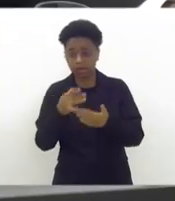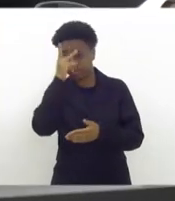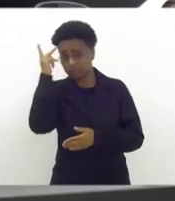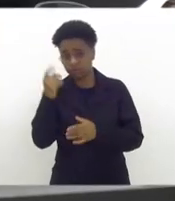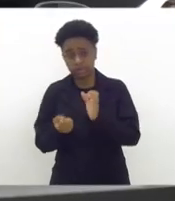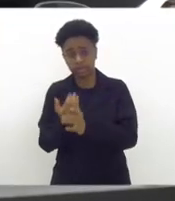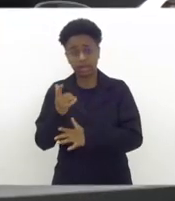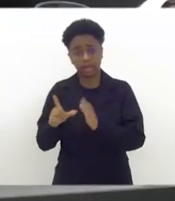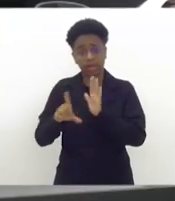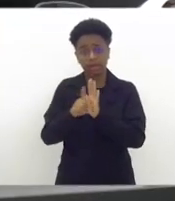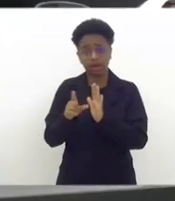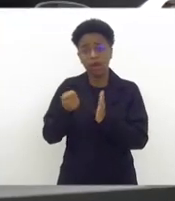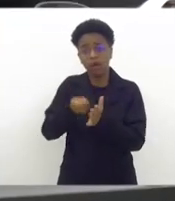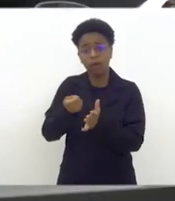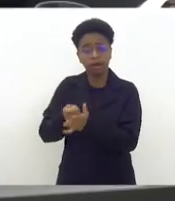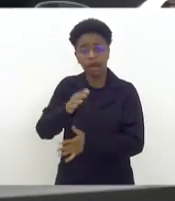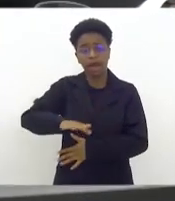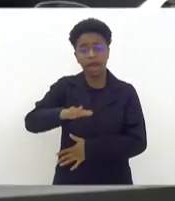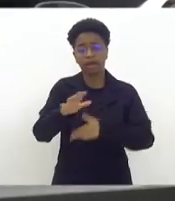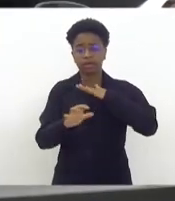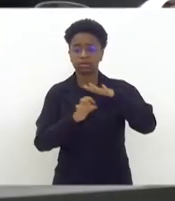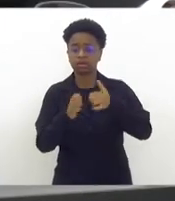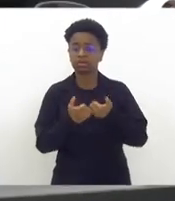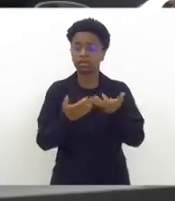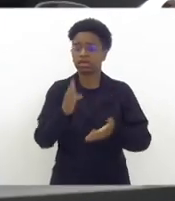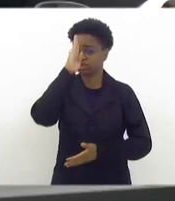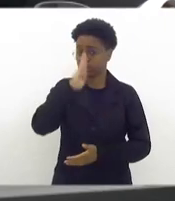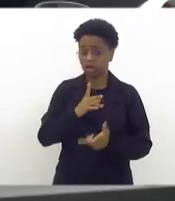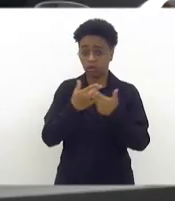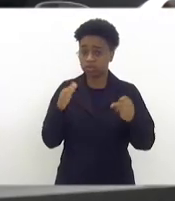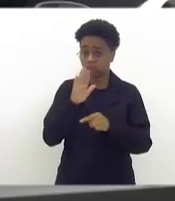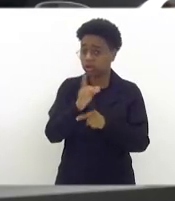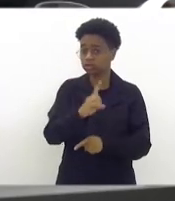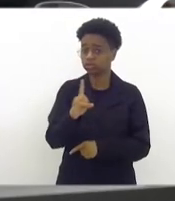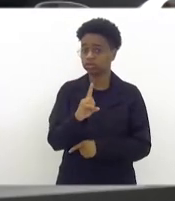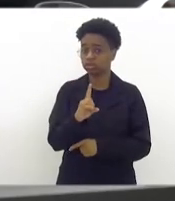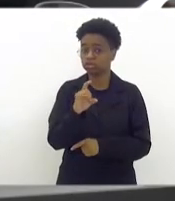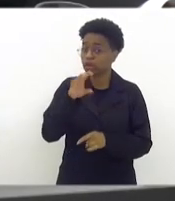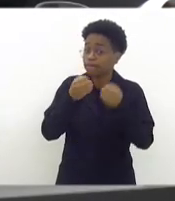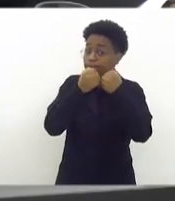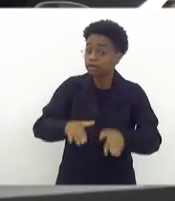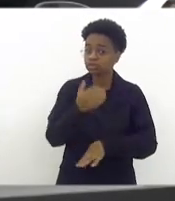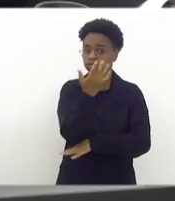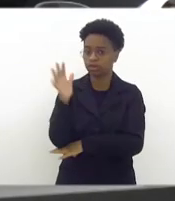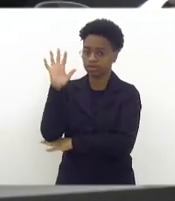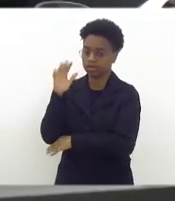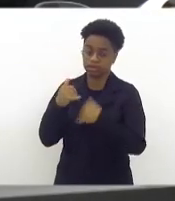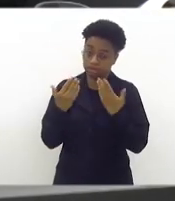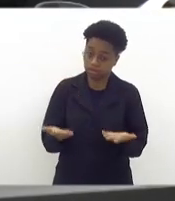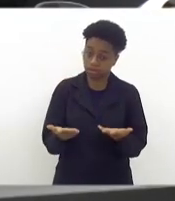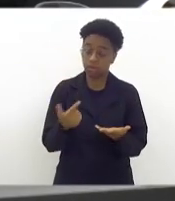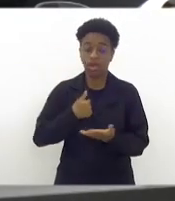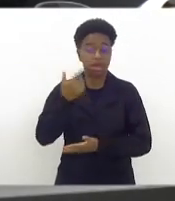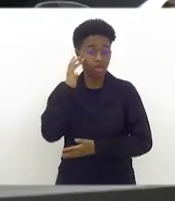obrigando qualquer setor empresarial a fornecer gratuitamente algo que não ajuda, que prejudica o meio ambiente. Então, eu já